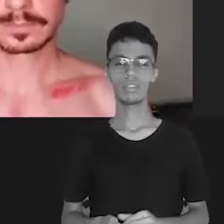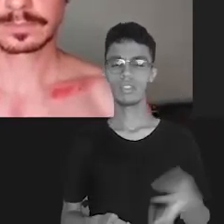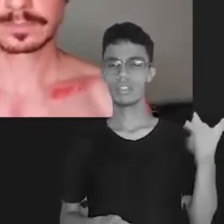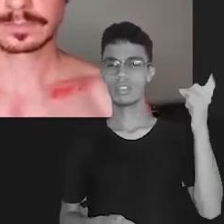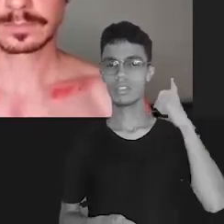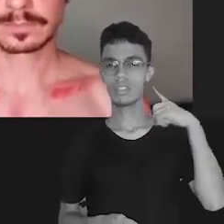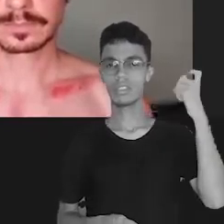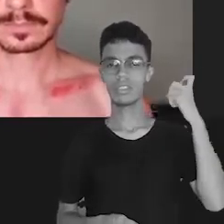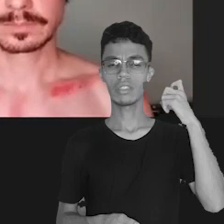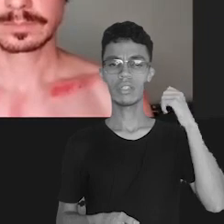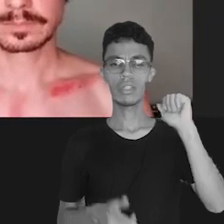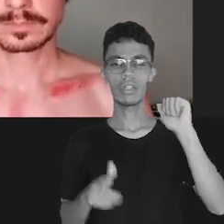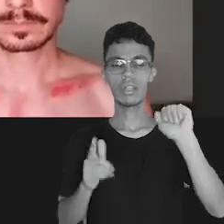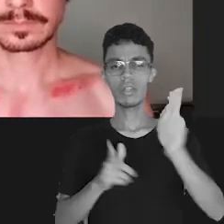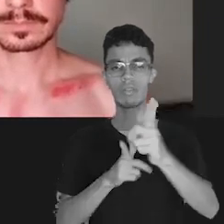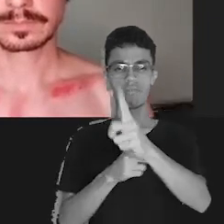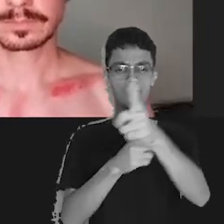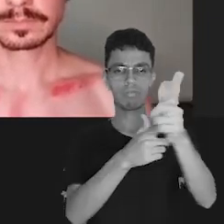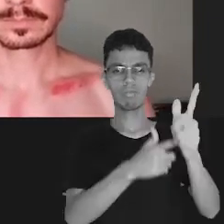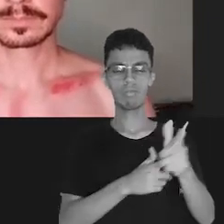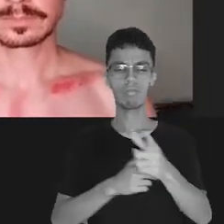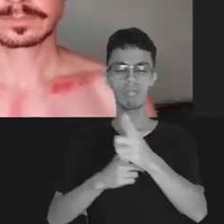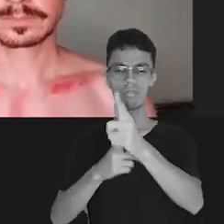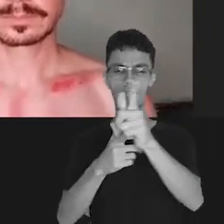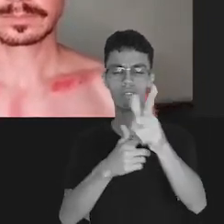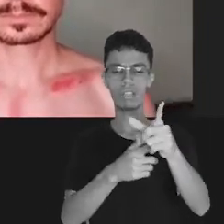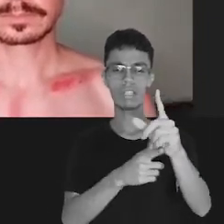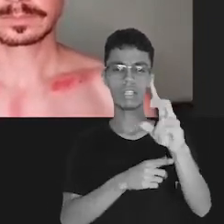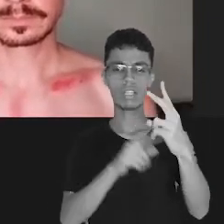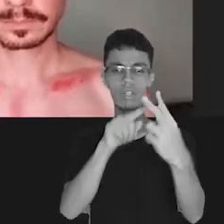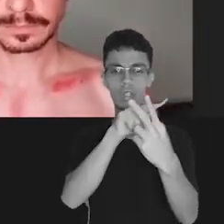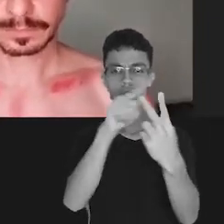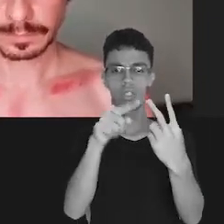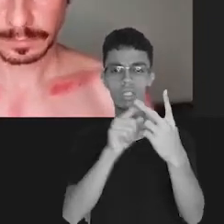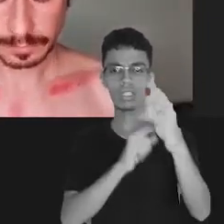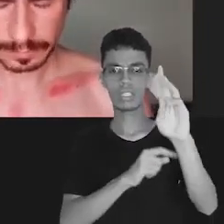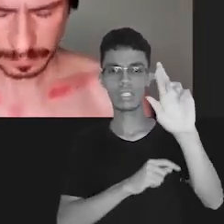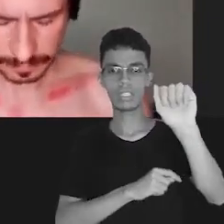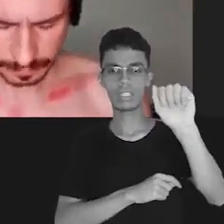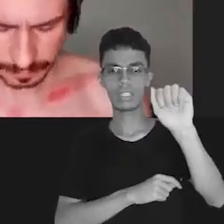de metralhadora matando o trapezista e o prelado.